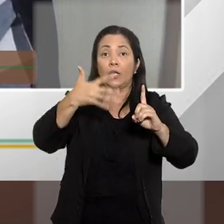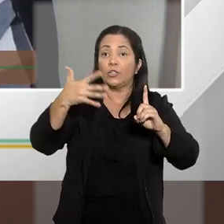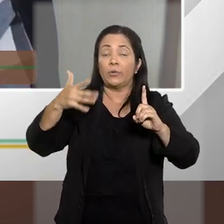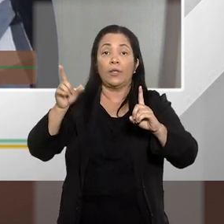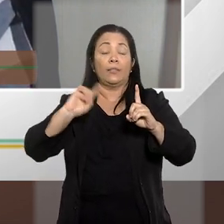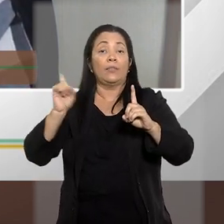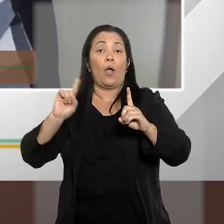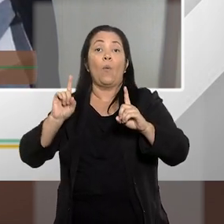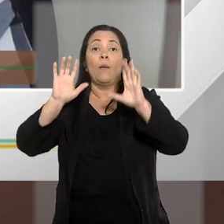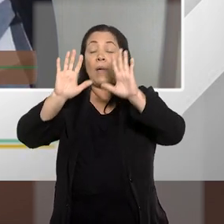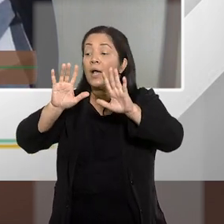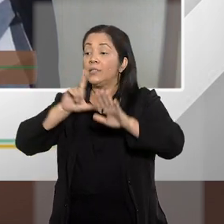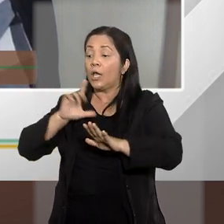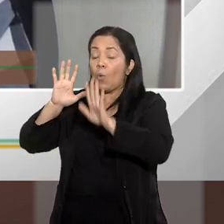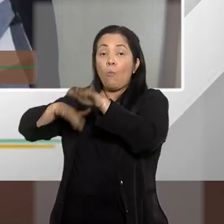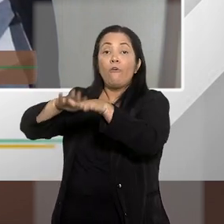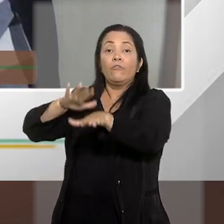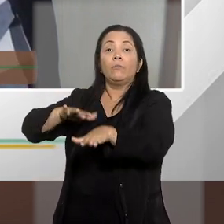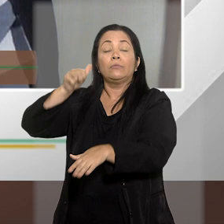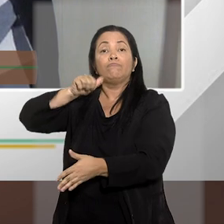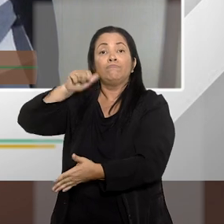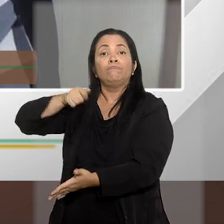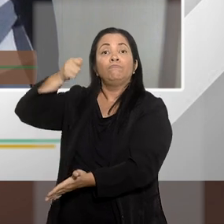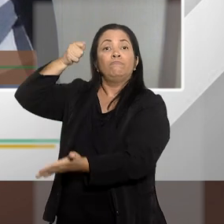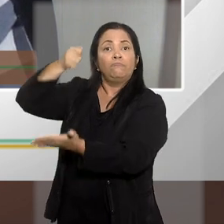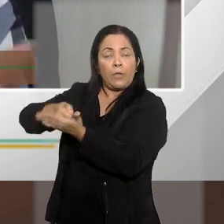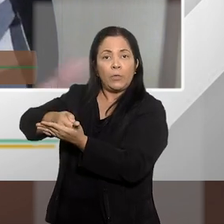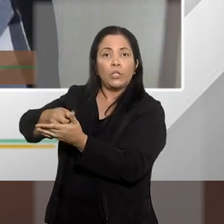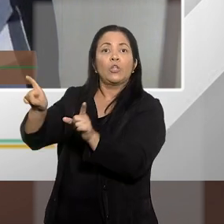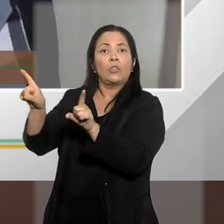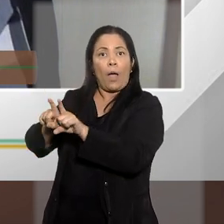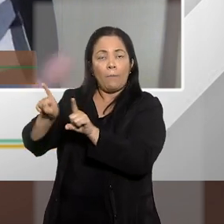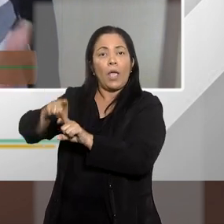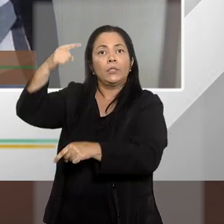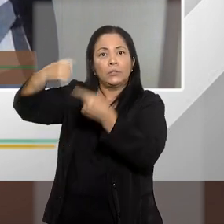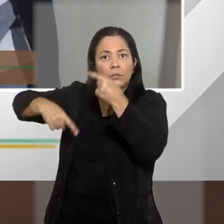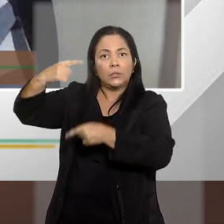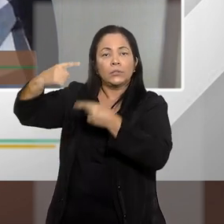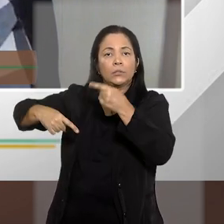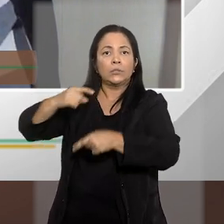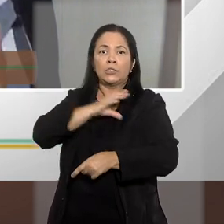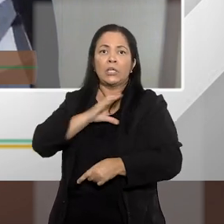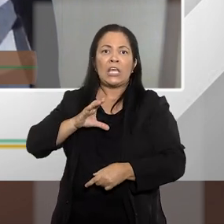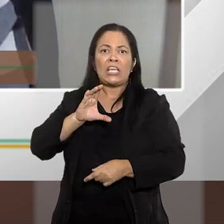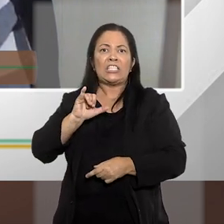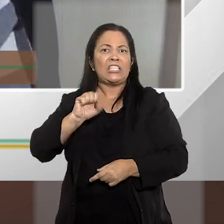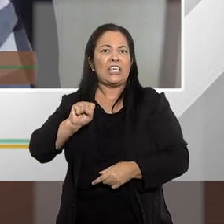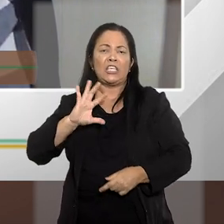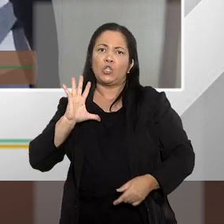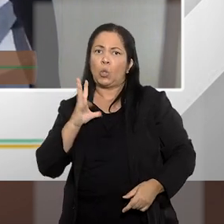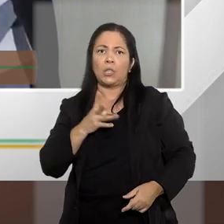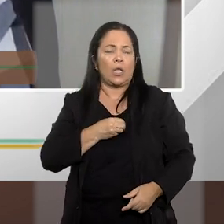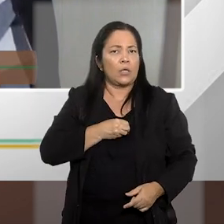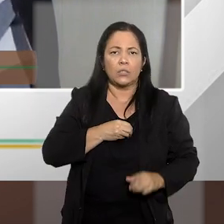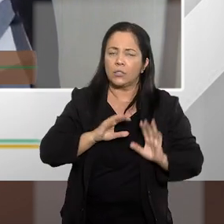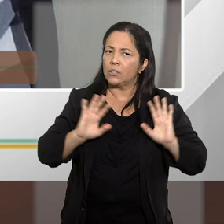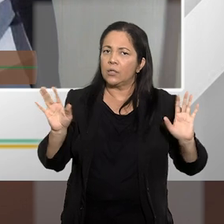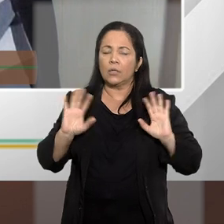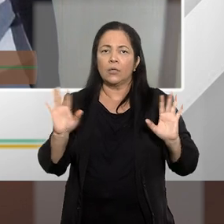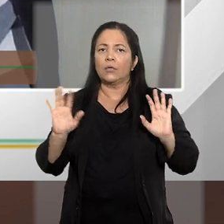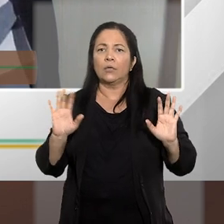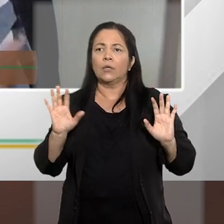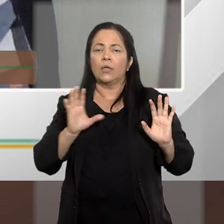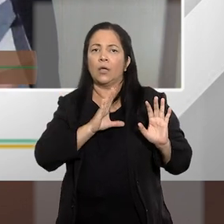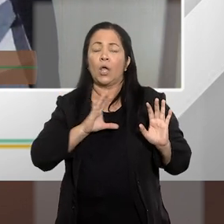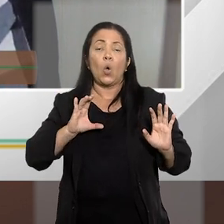você tem um movimento feminista se unificando nessa luta de reconhecer, seja ela cis ou trans. O gênero, você consegue fazer um